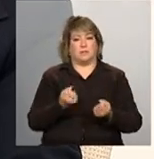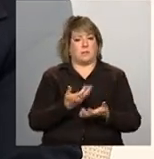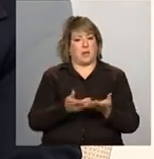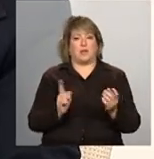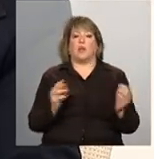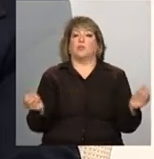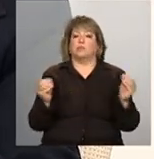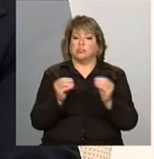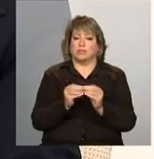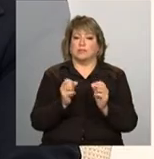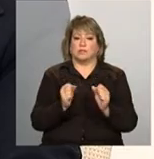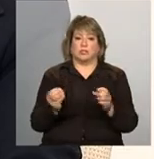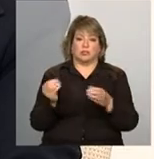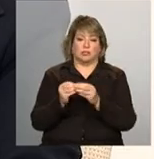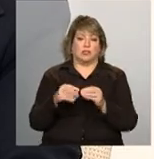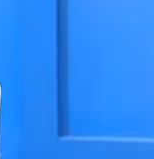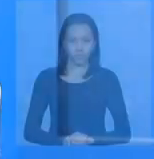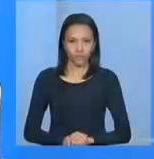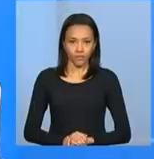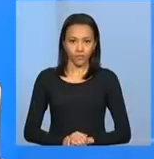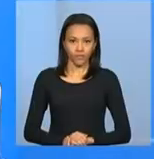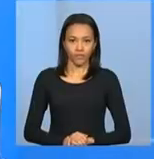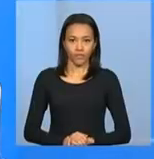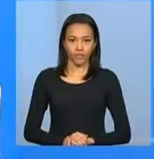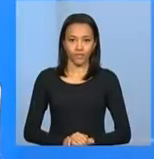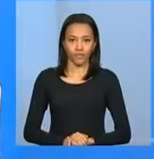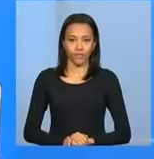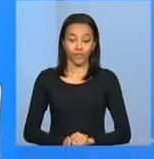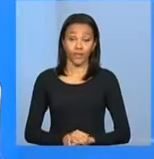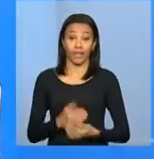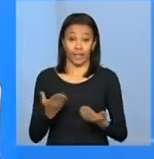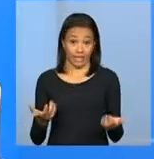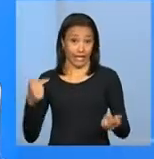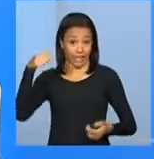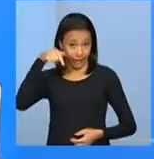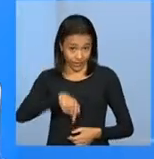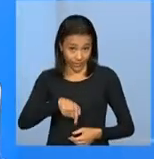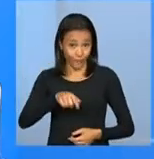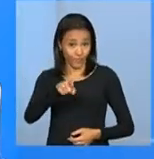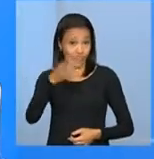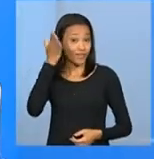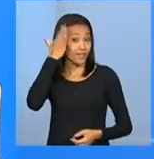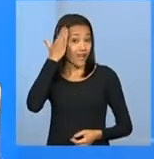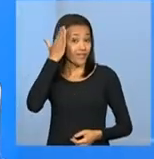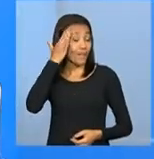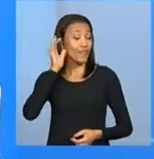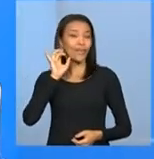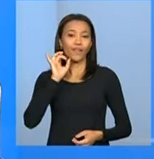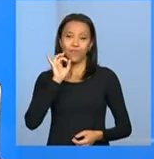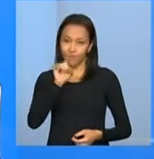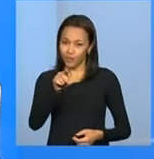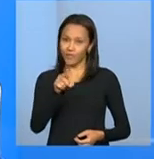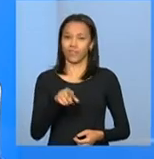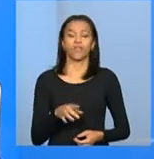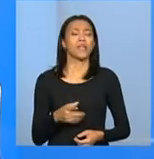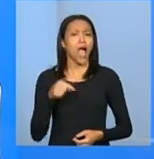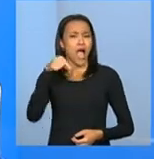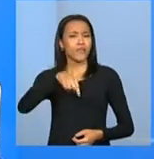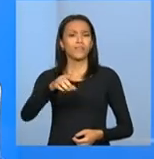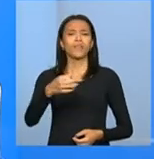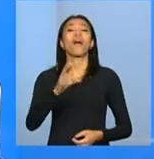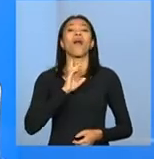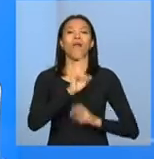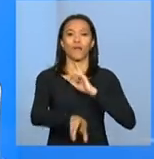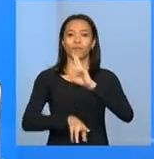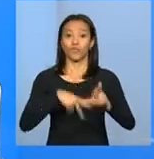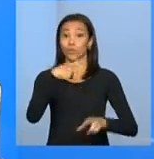podendo acumular, nesse caso, o benefício. Né? E este bloco, você já sabe, é dedicado a você. Aqui vão ser respondidas